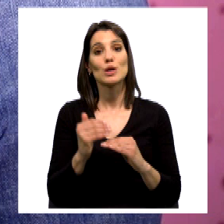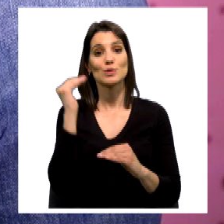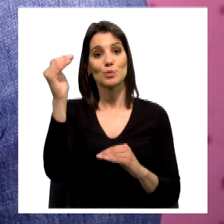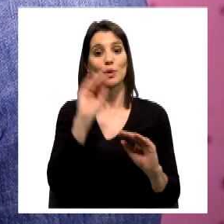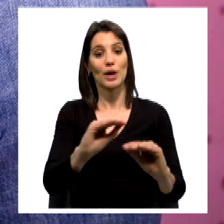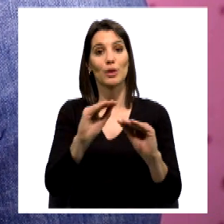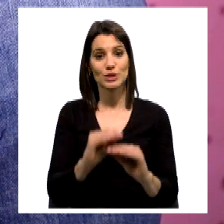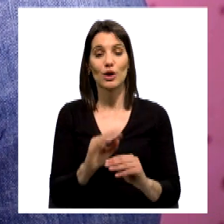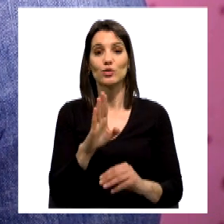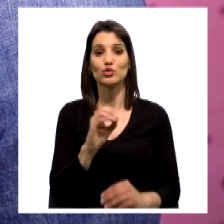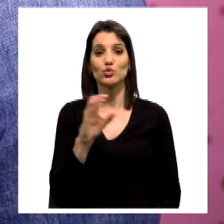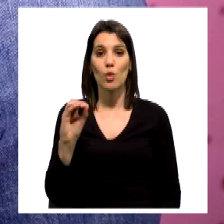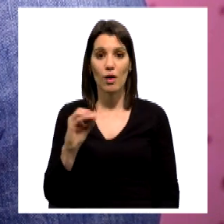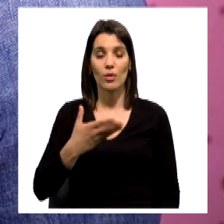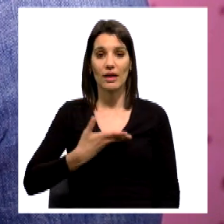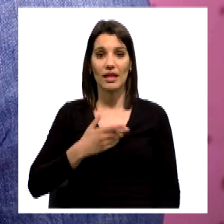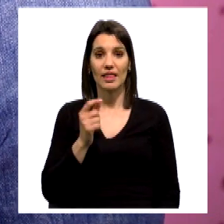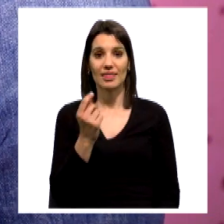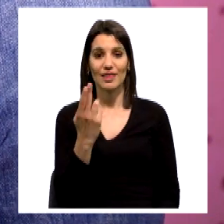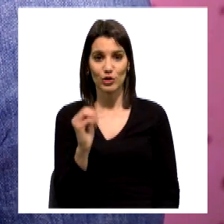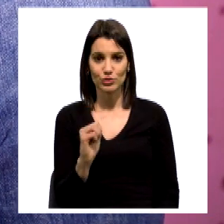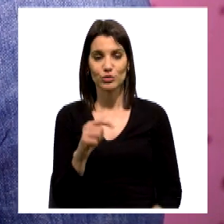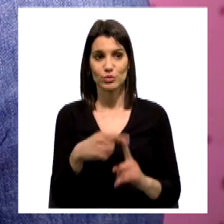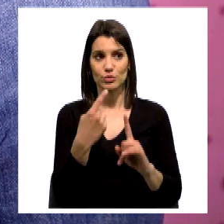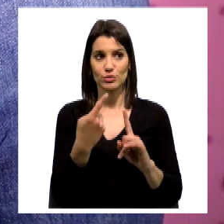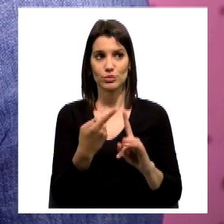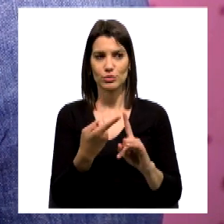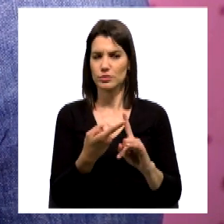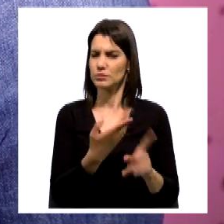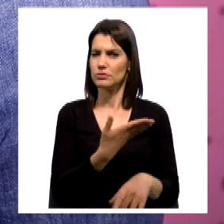para a Escola Superior de Educação João de Deus em